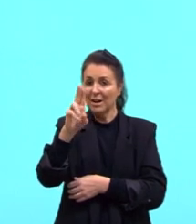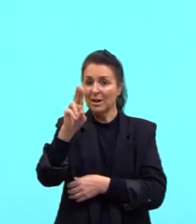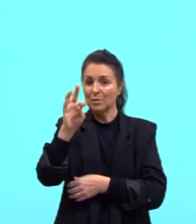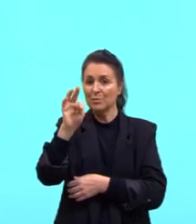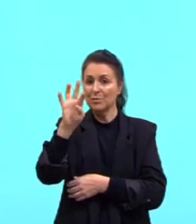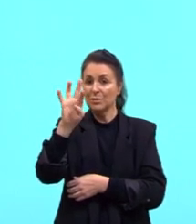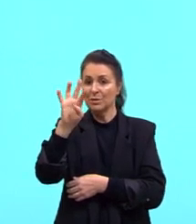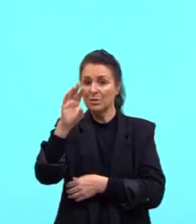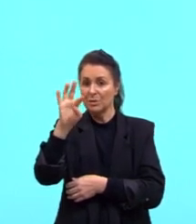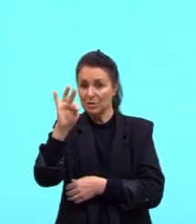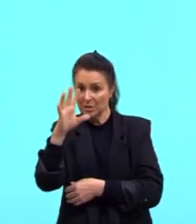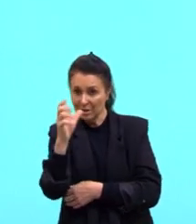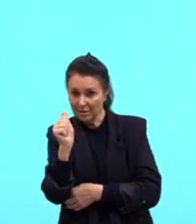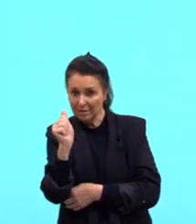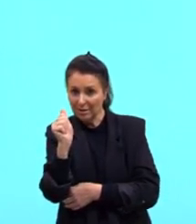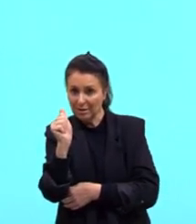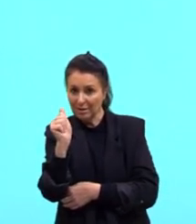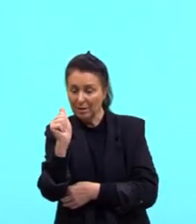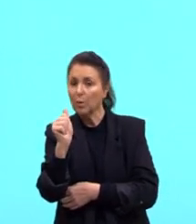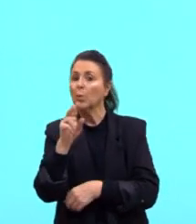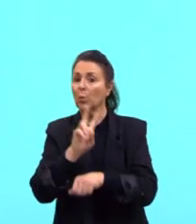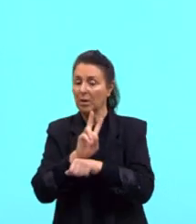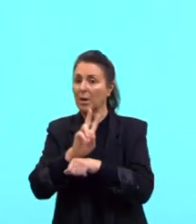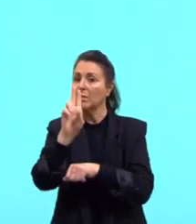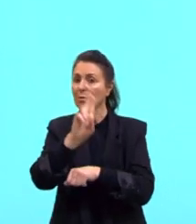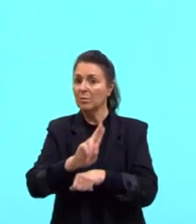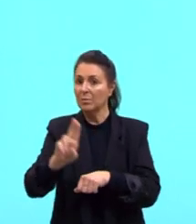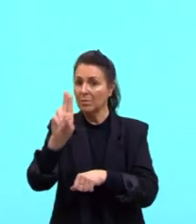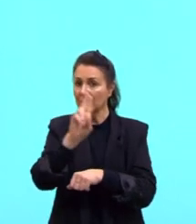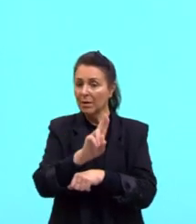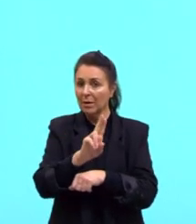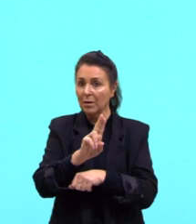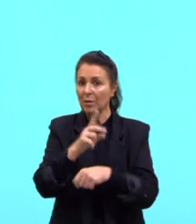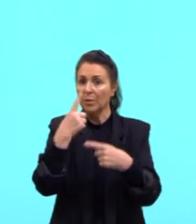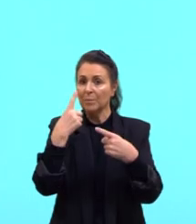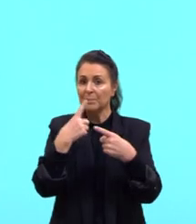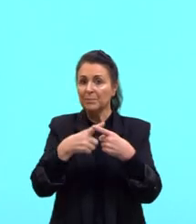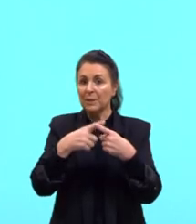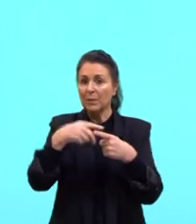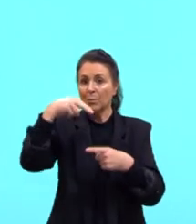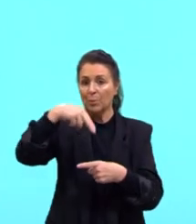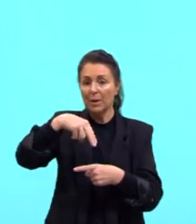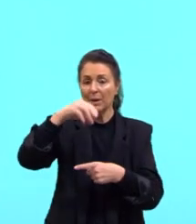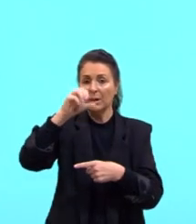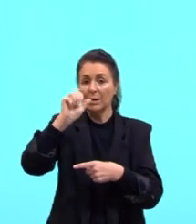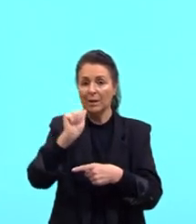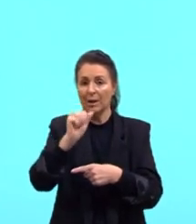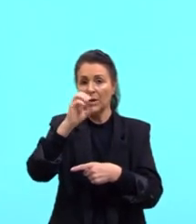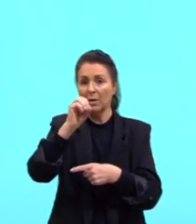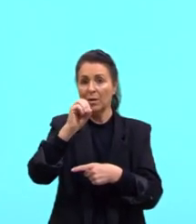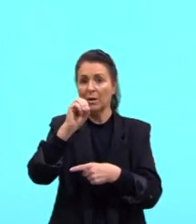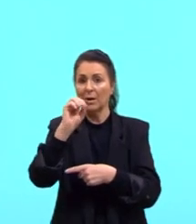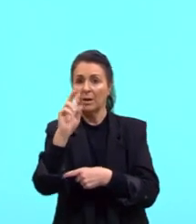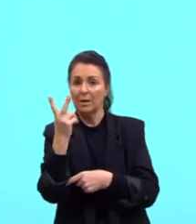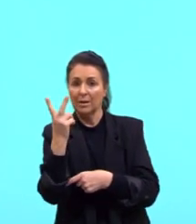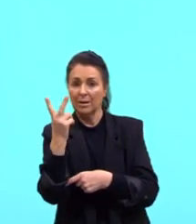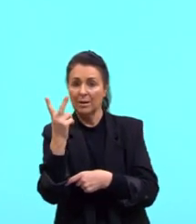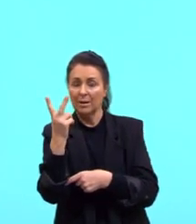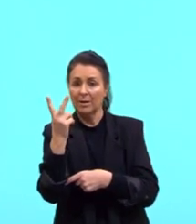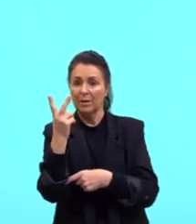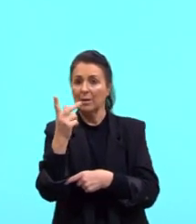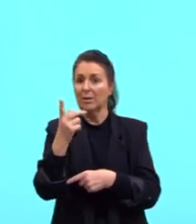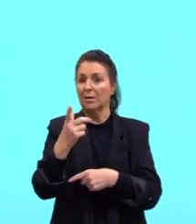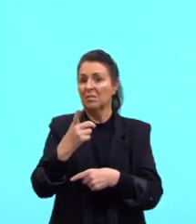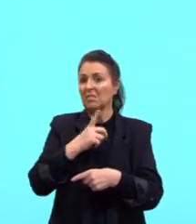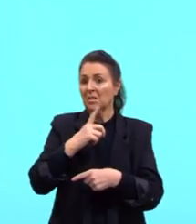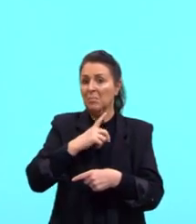muito cuidado a utilizar mas é o hidróxido de sódio tá porque o cloro foi liberado hcl nem aparece uma